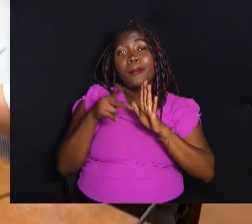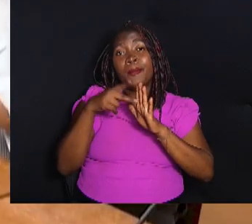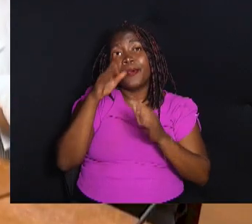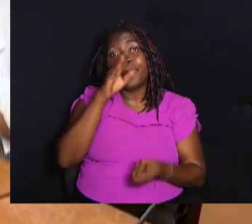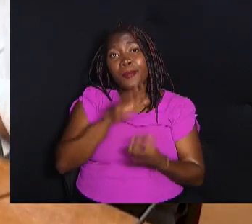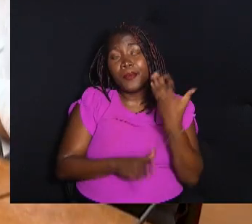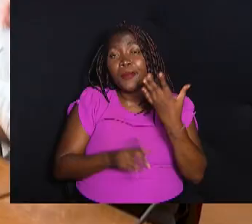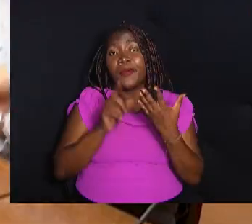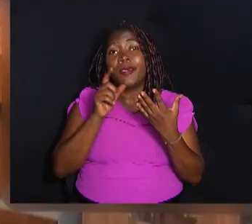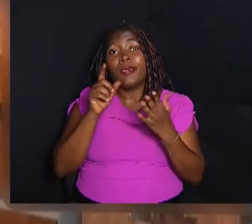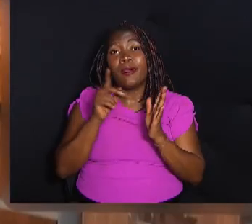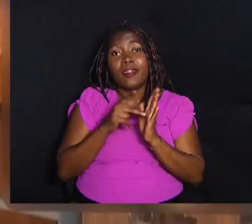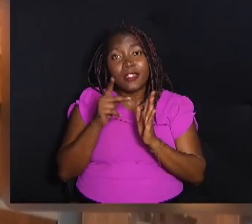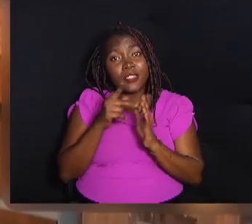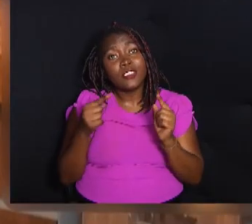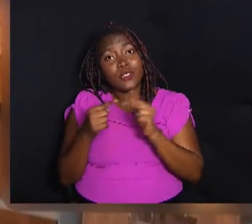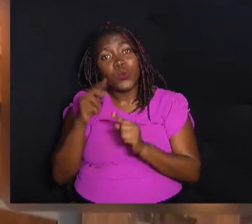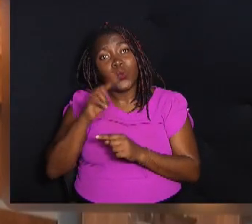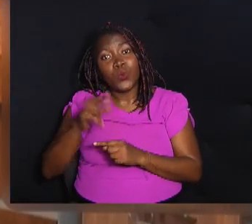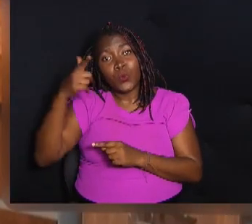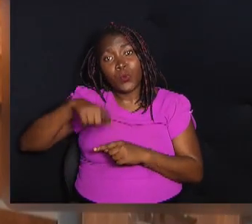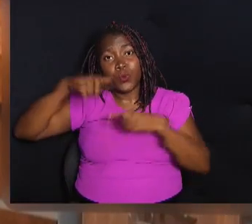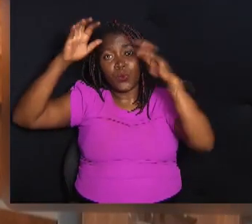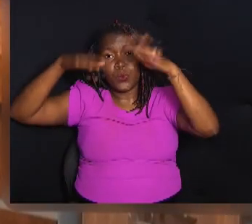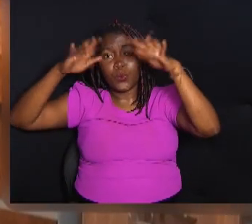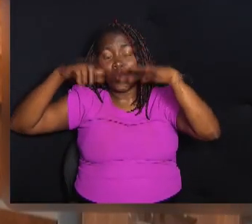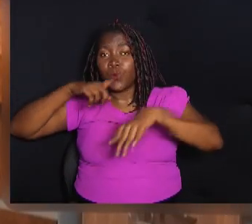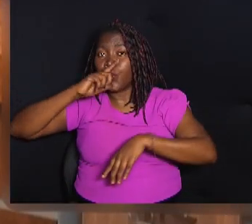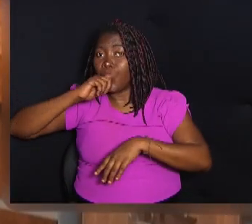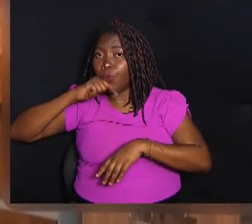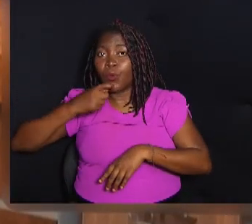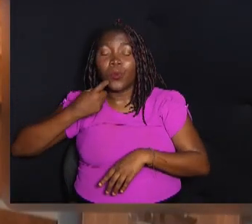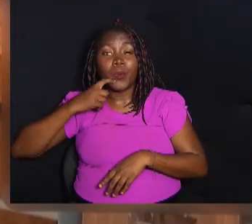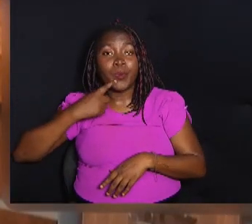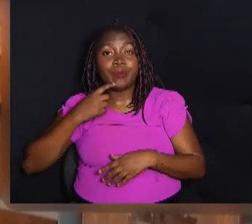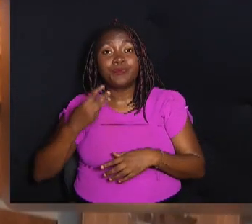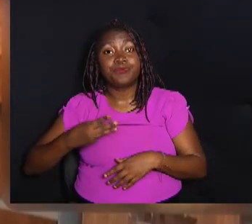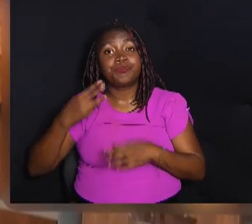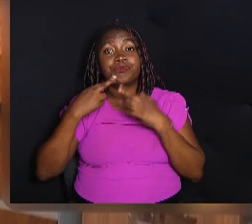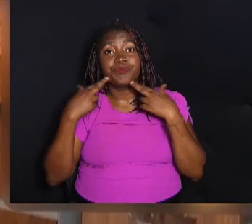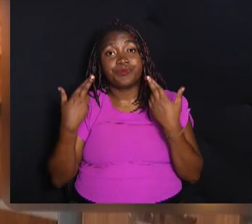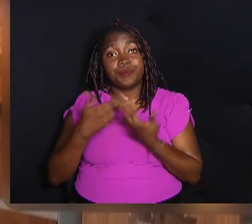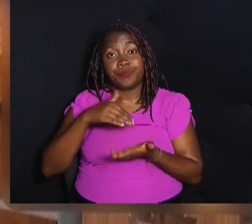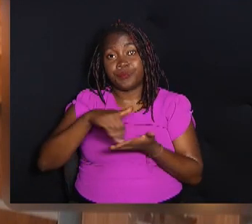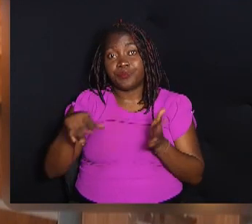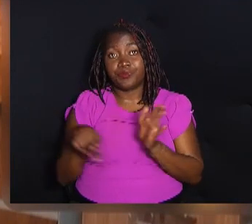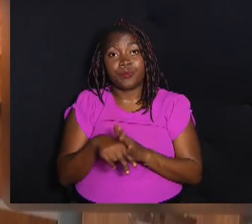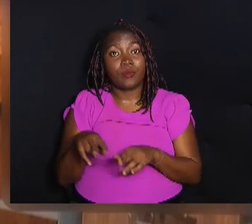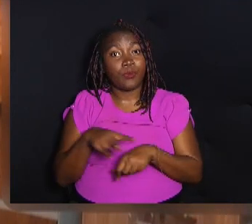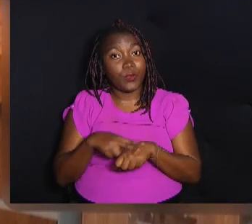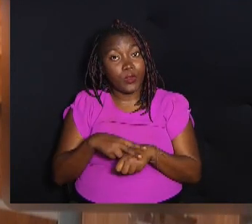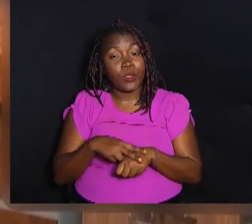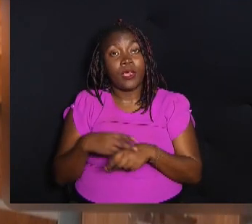chuva no município de Campinas na terceira reunião em 17 de Abril o secretário do verde Rogério Menezes esteve presente